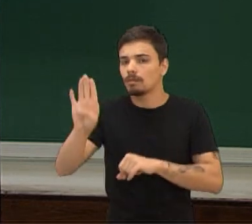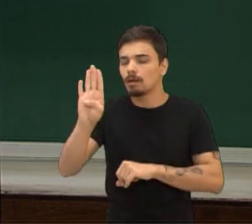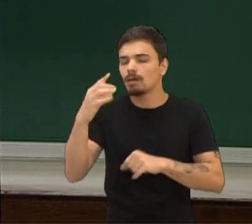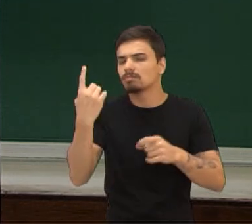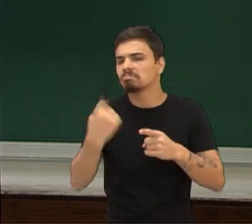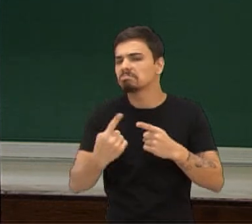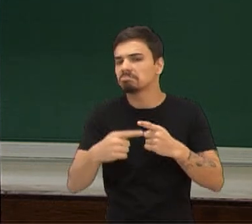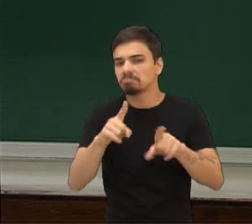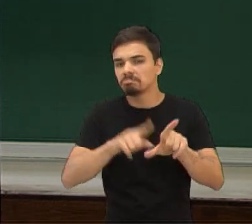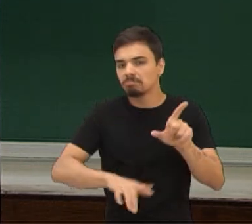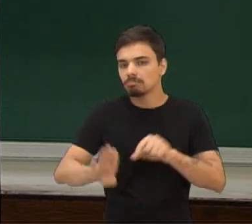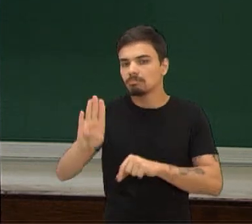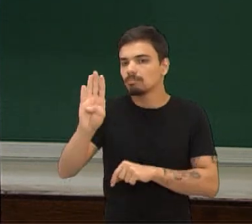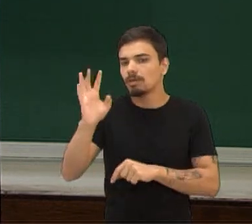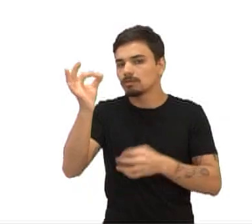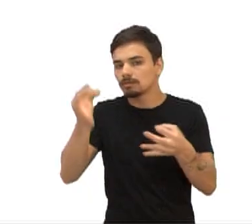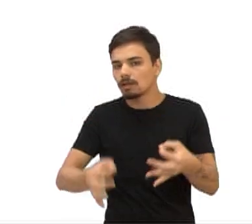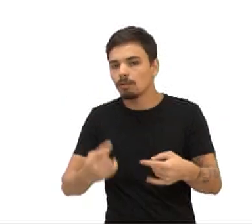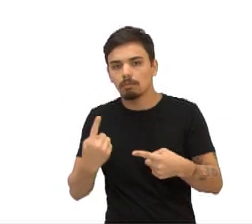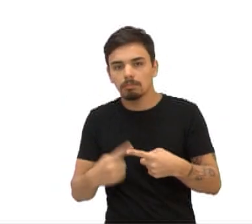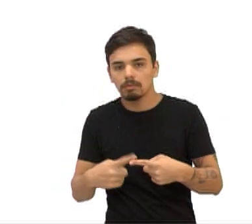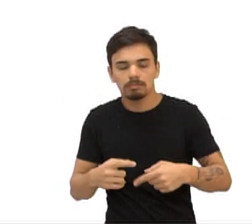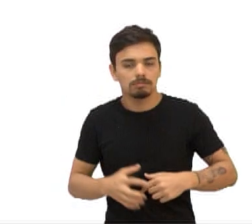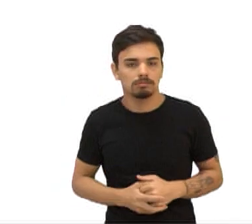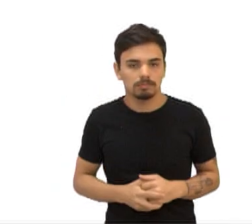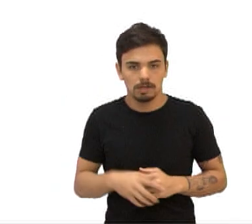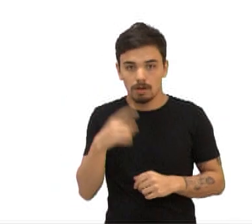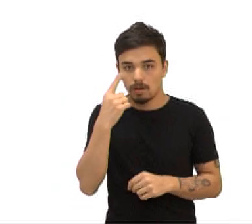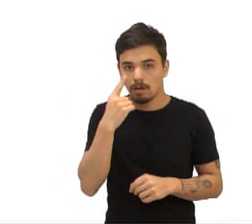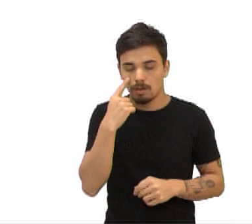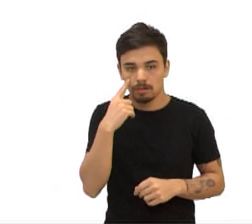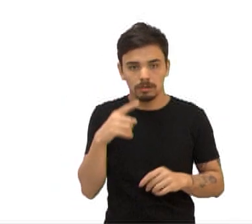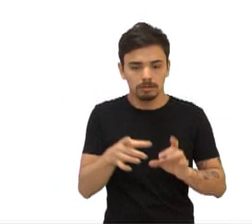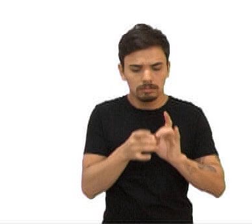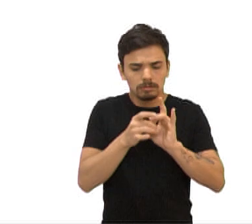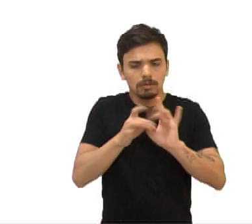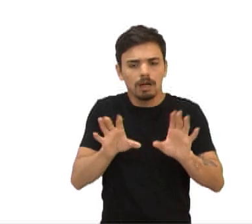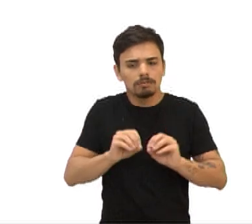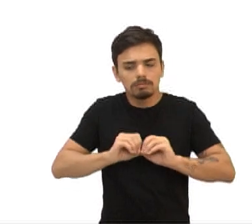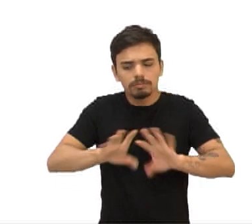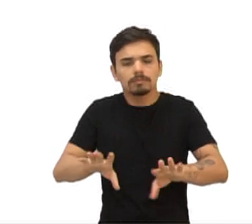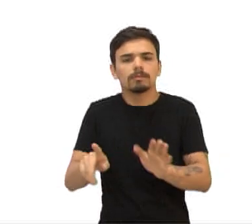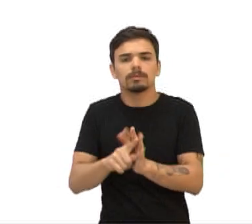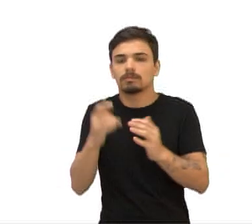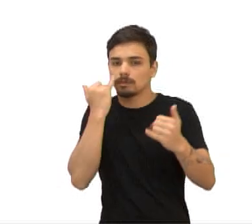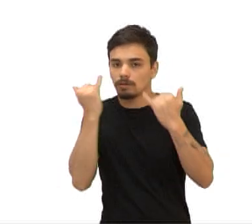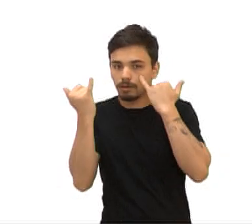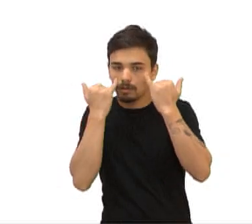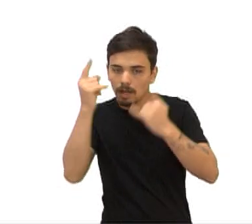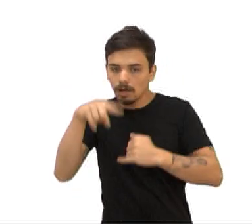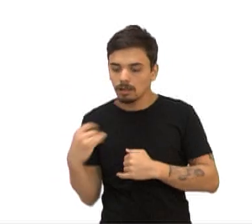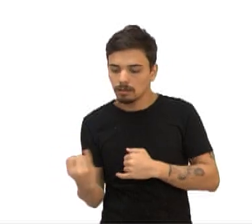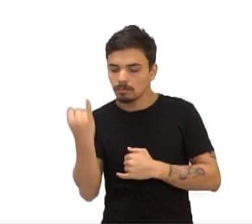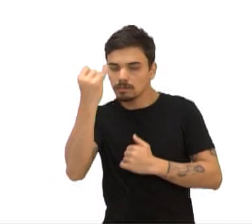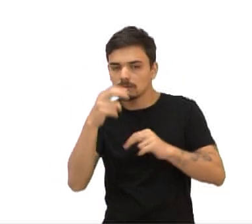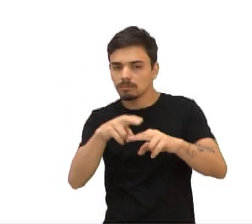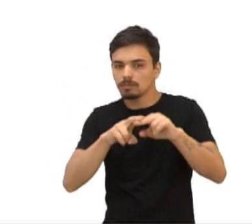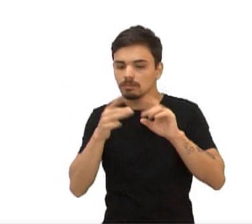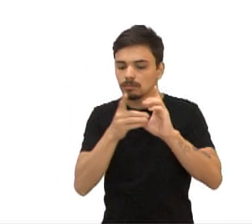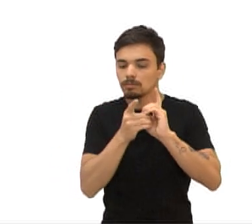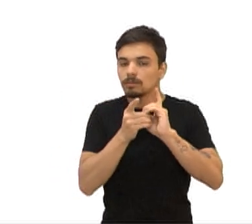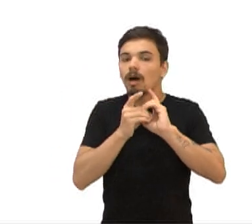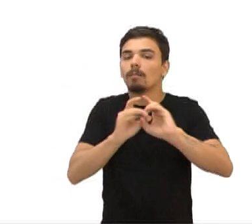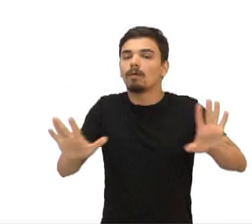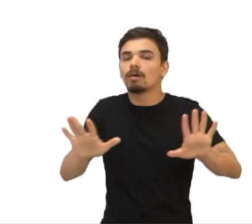Por que que a letra B é a correta? Vejamos. A disseminação de informações é importante para a democracia